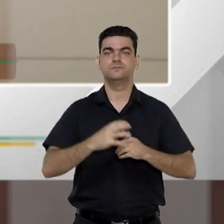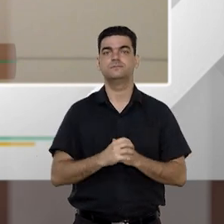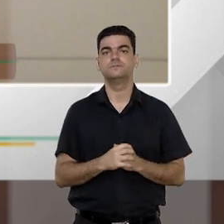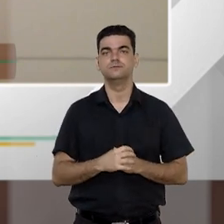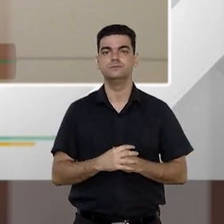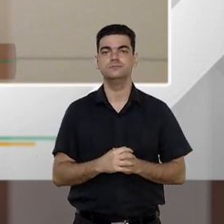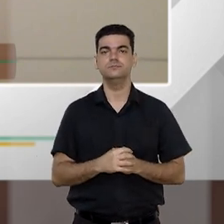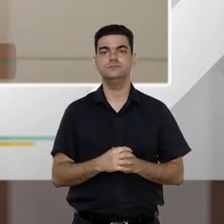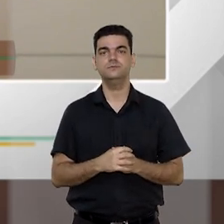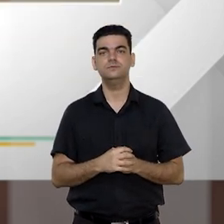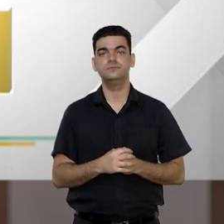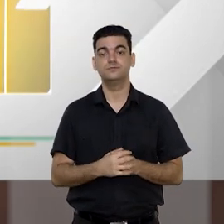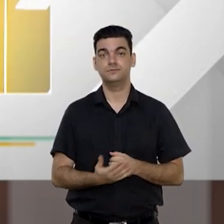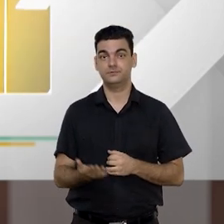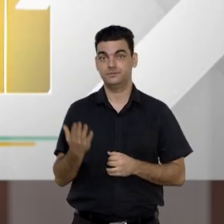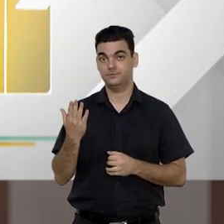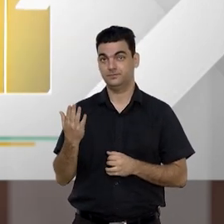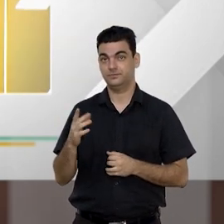segurança jurídica.